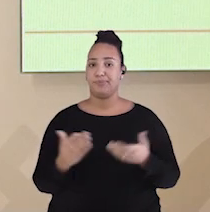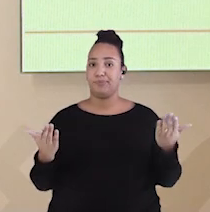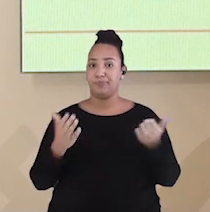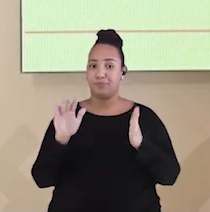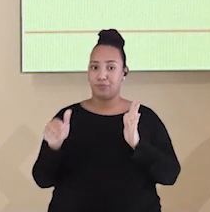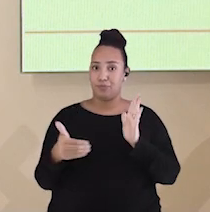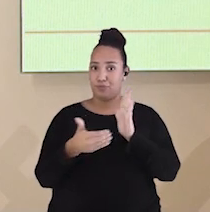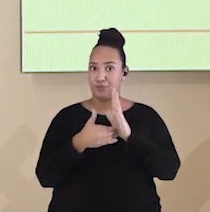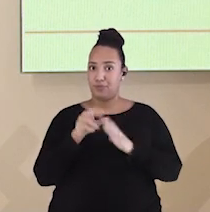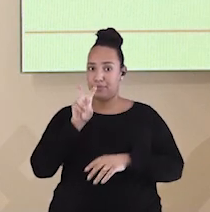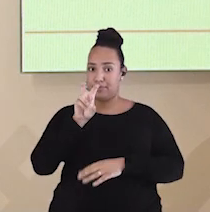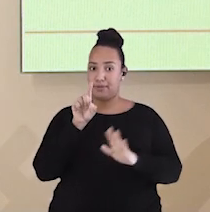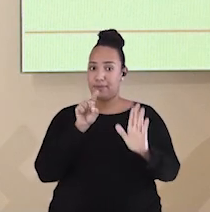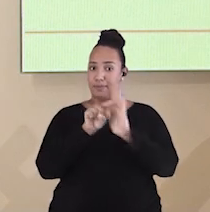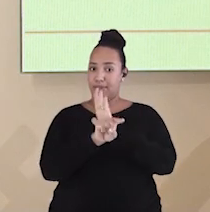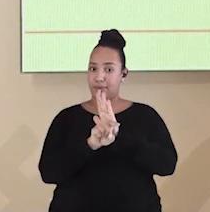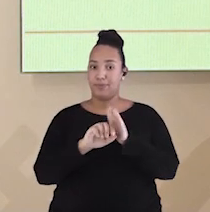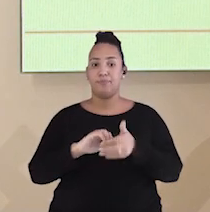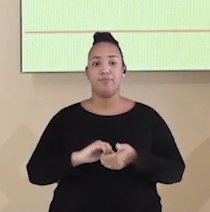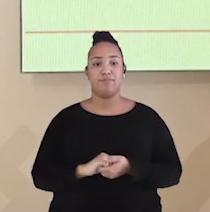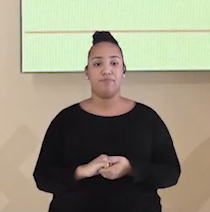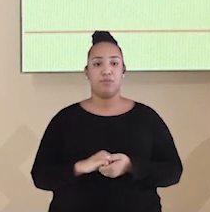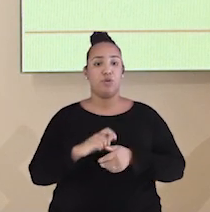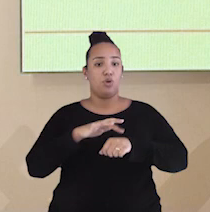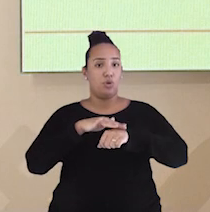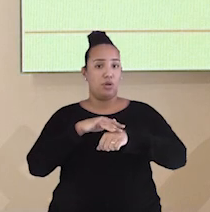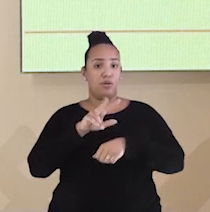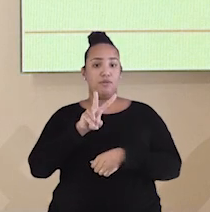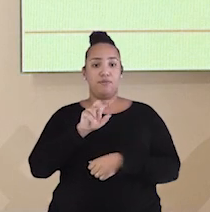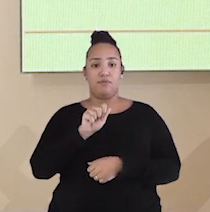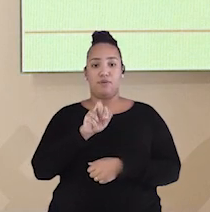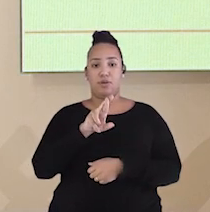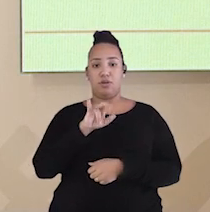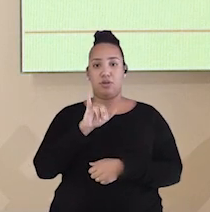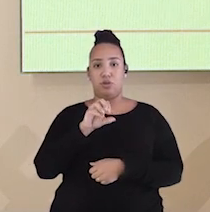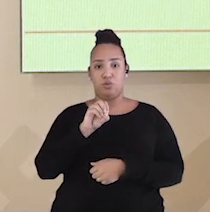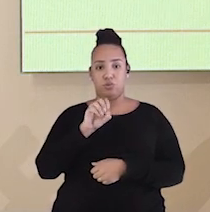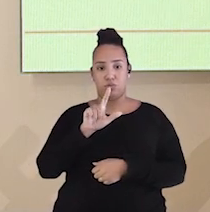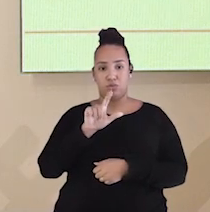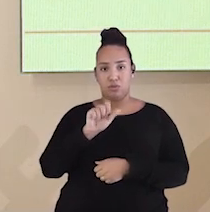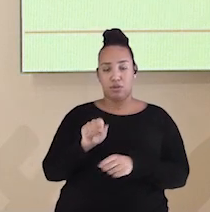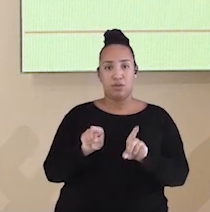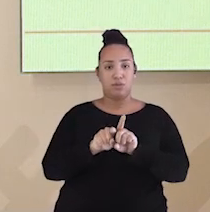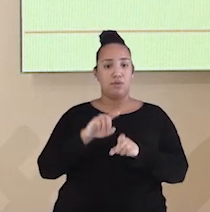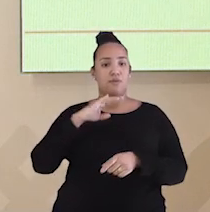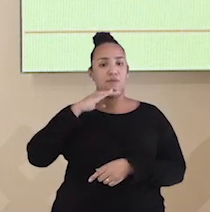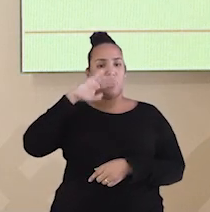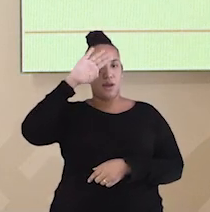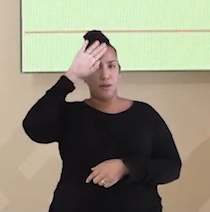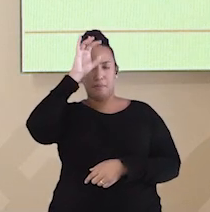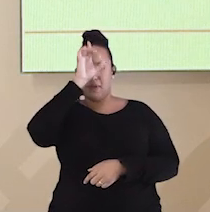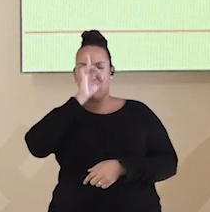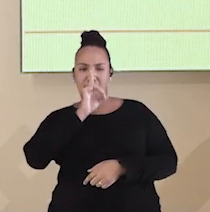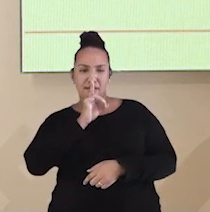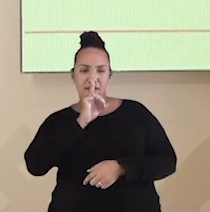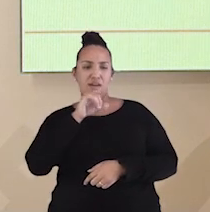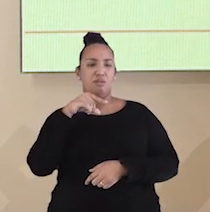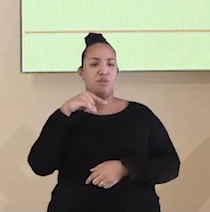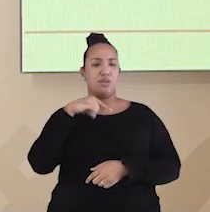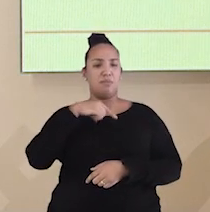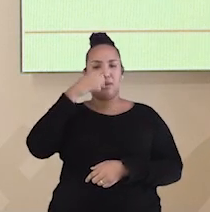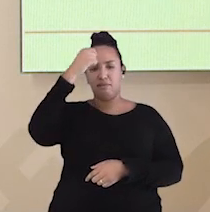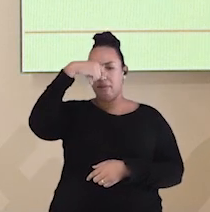E por último, questão número 5. Doenças como varíola, febre amarela, sarampo,